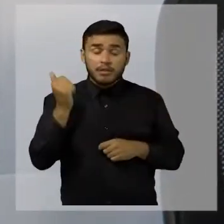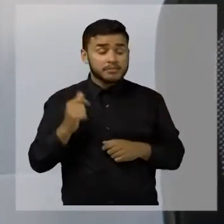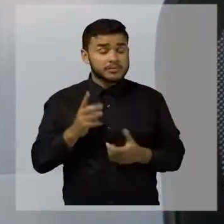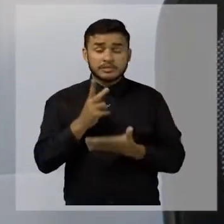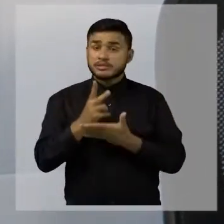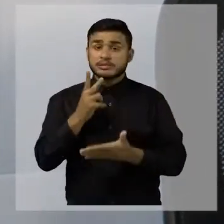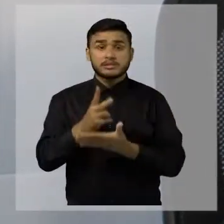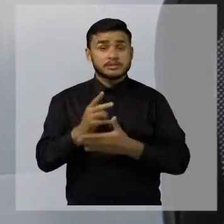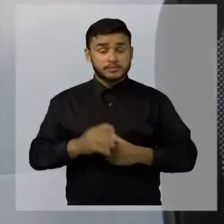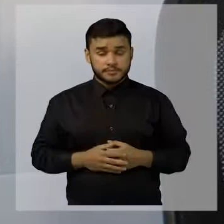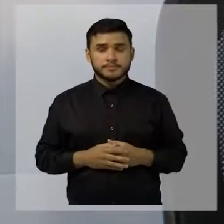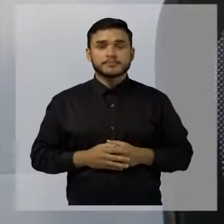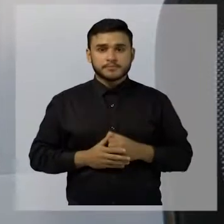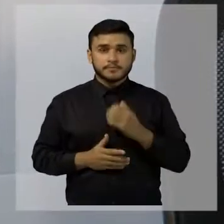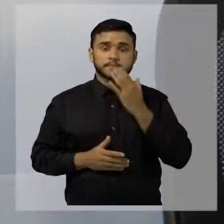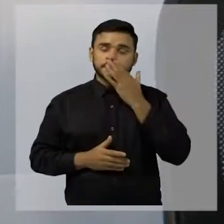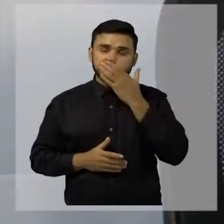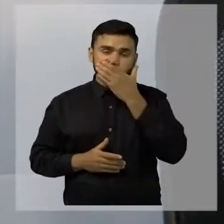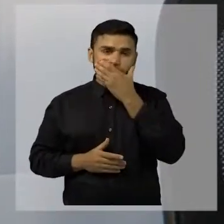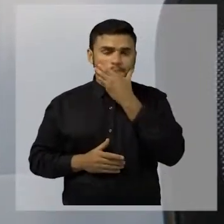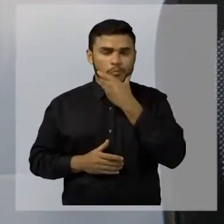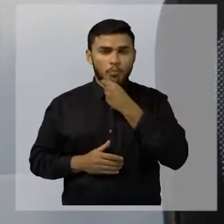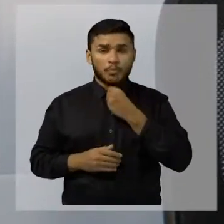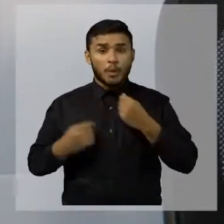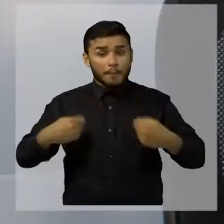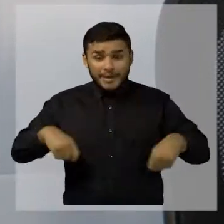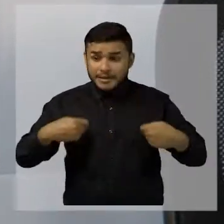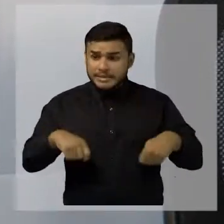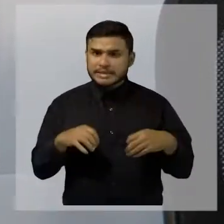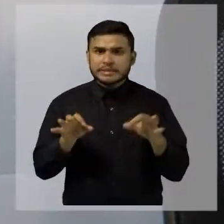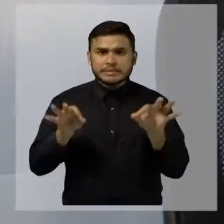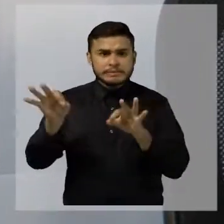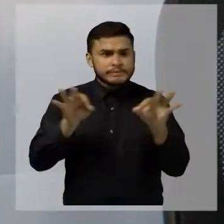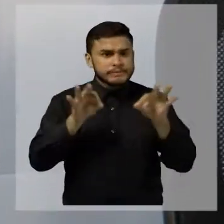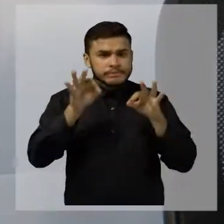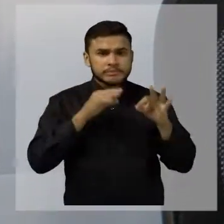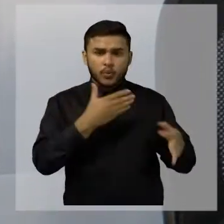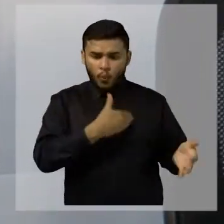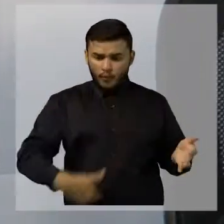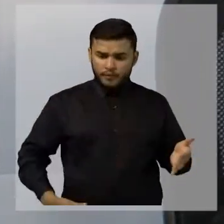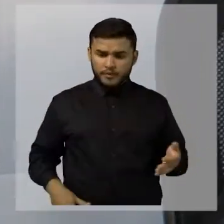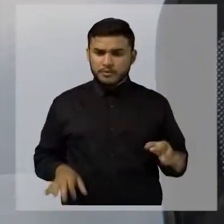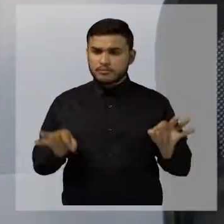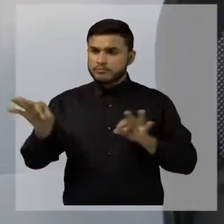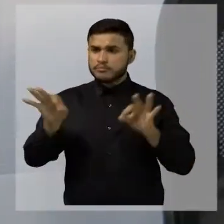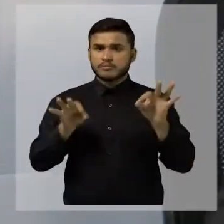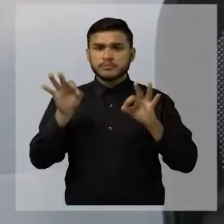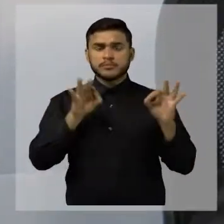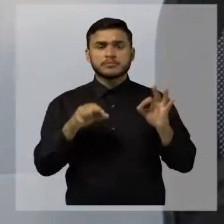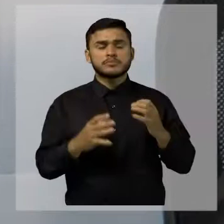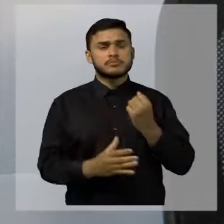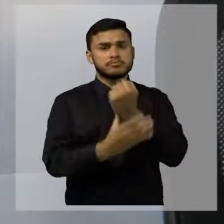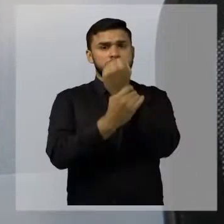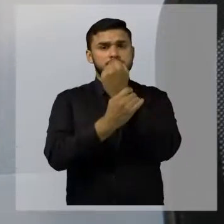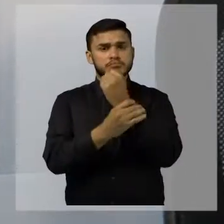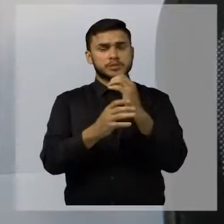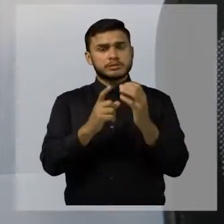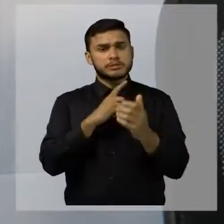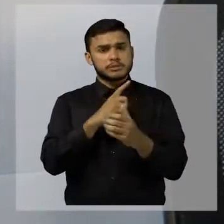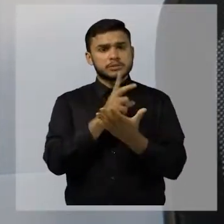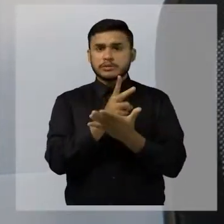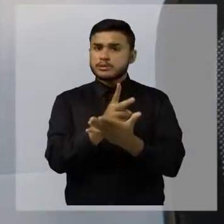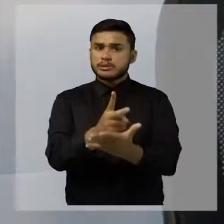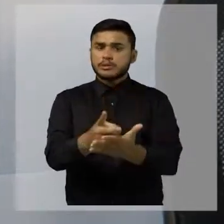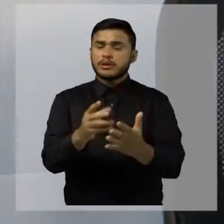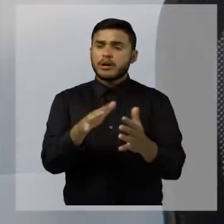foi um cara que via que o Estado era necessário da intervenção para defender